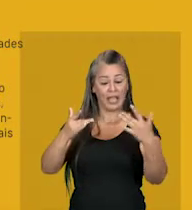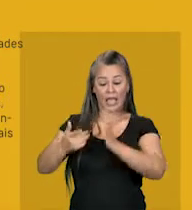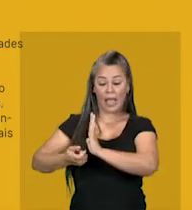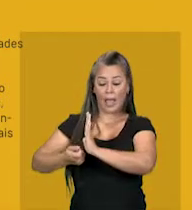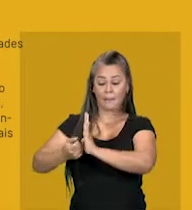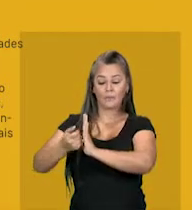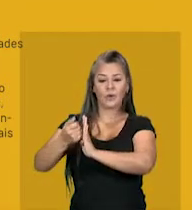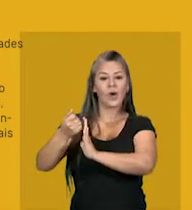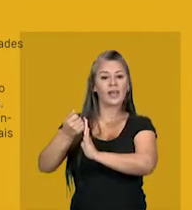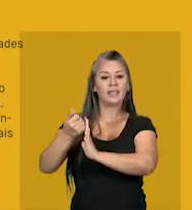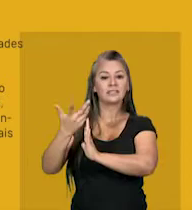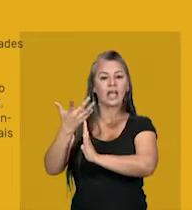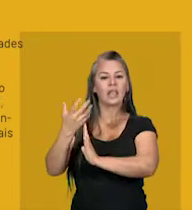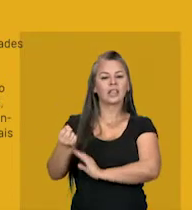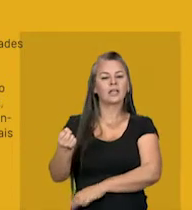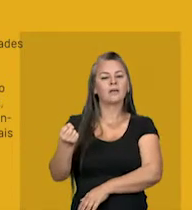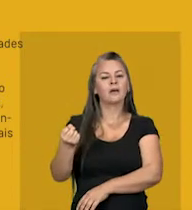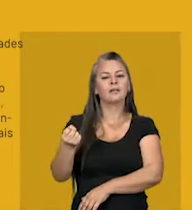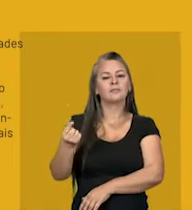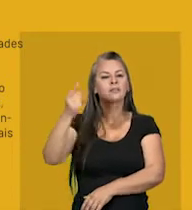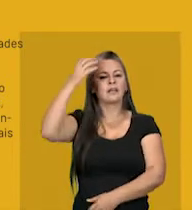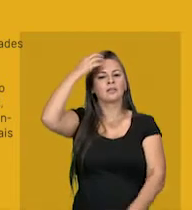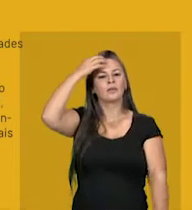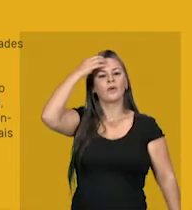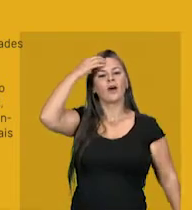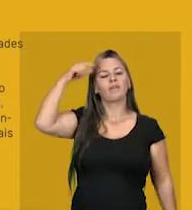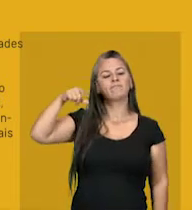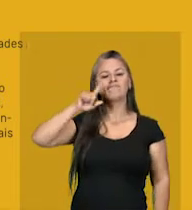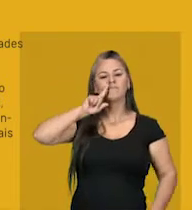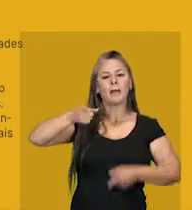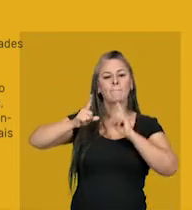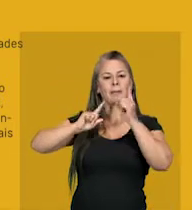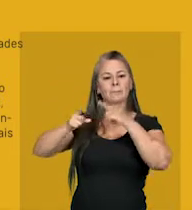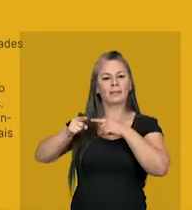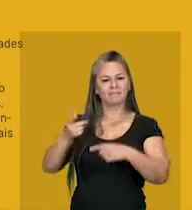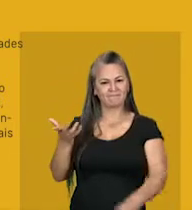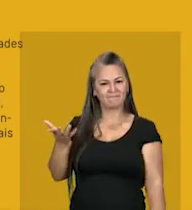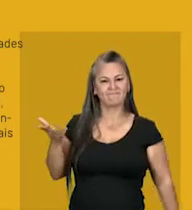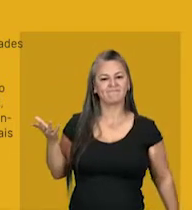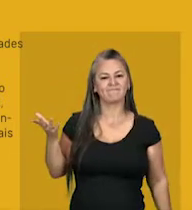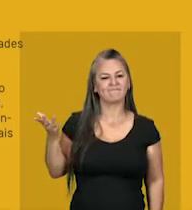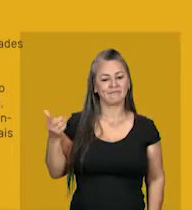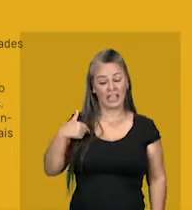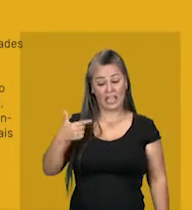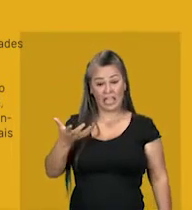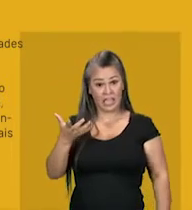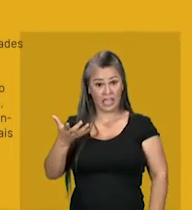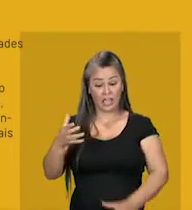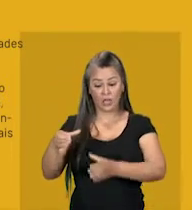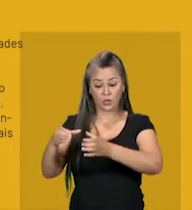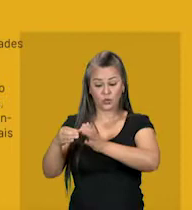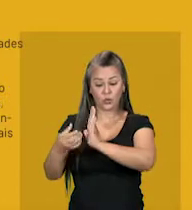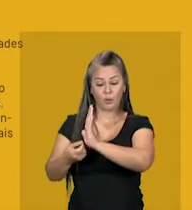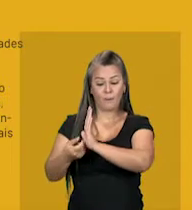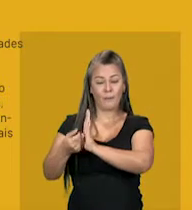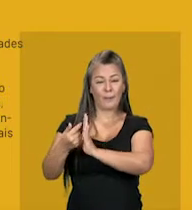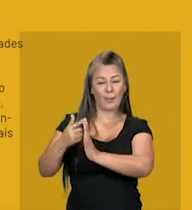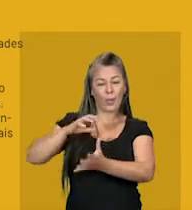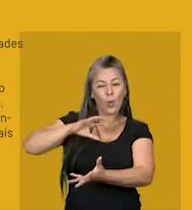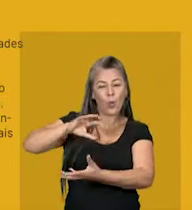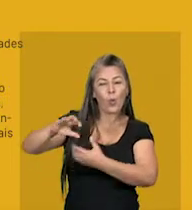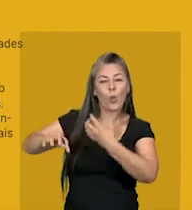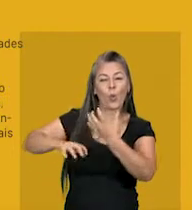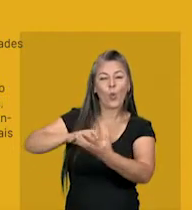querendo se libertar das amarras do absolutismo para exercer suas atividades econômicas, para exercer as suas decisões políticas